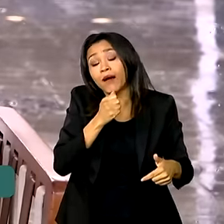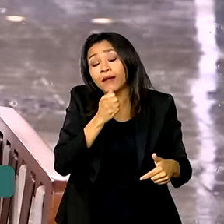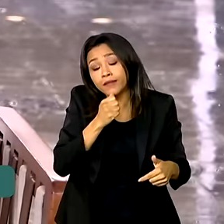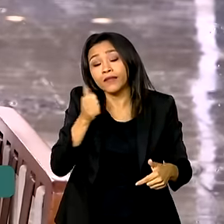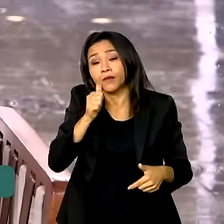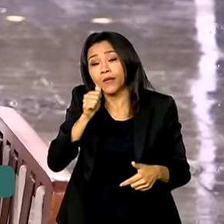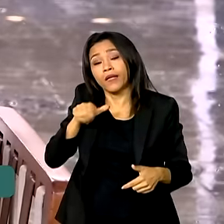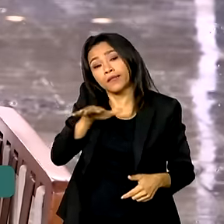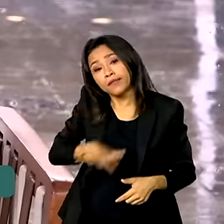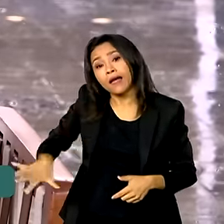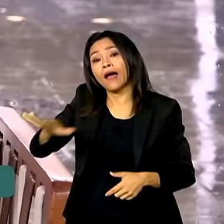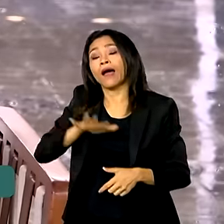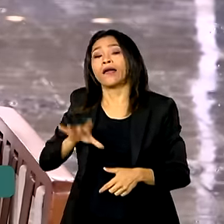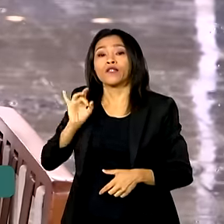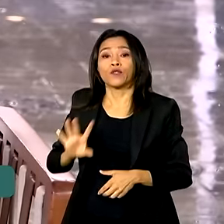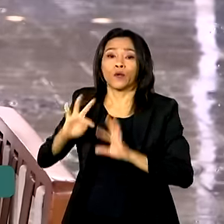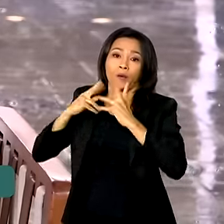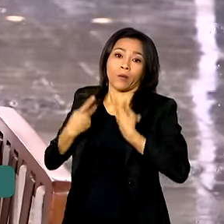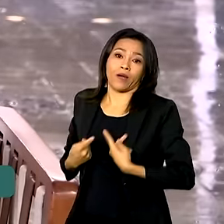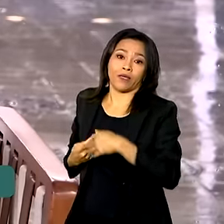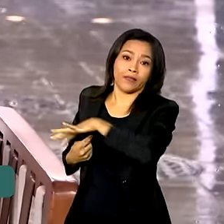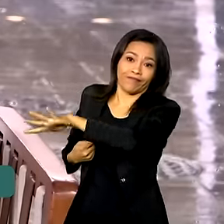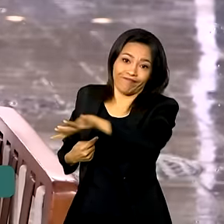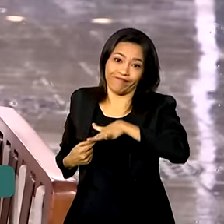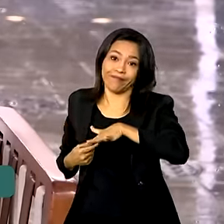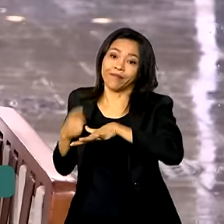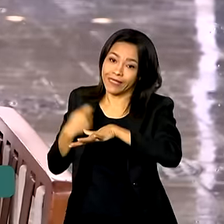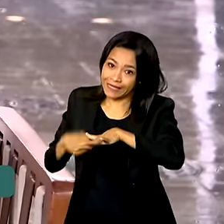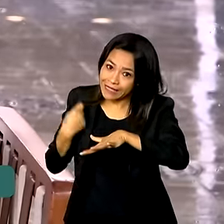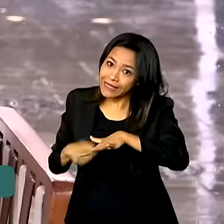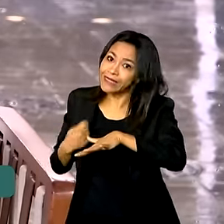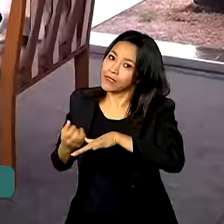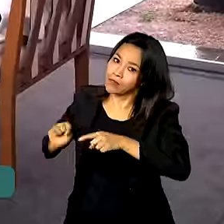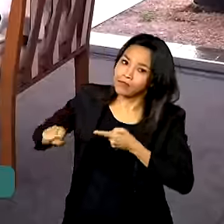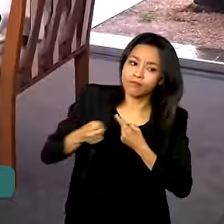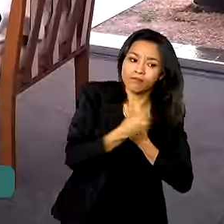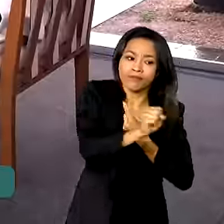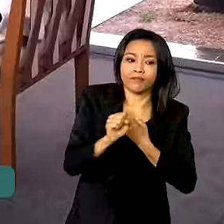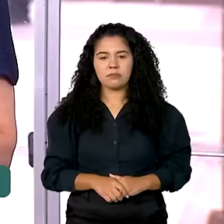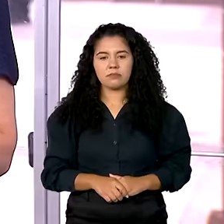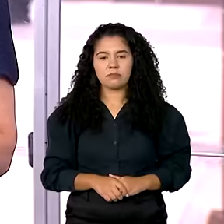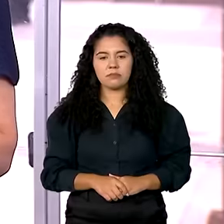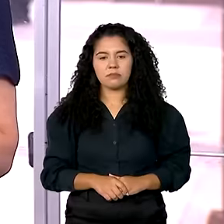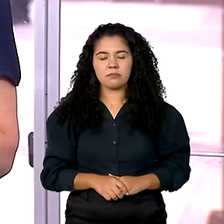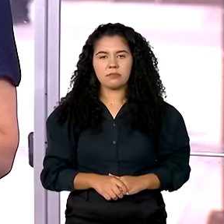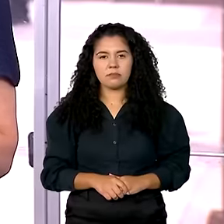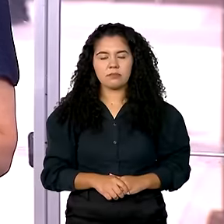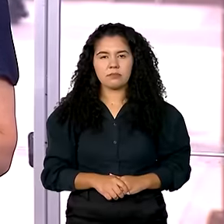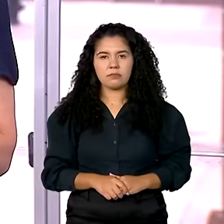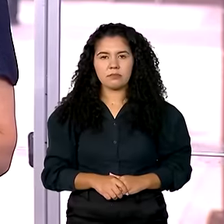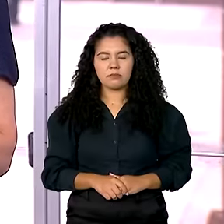e isso tem sido um potencial para colocar elas com salários desiguais.